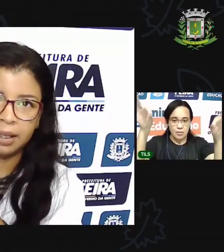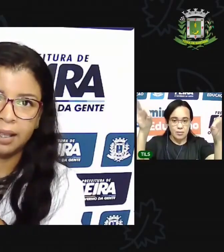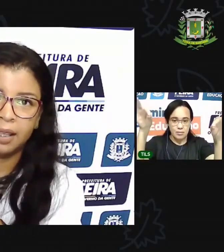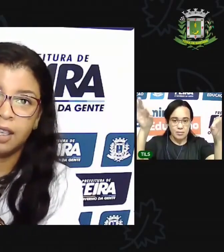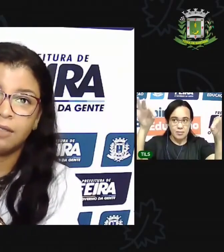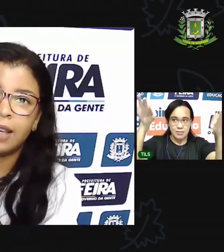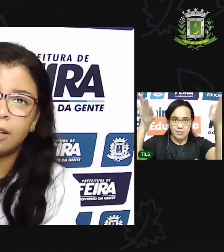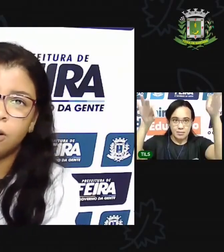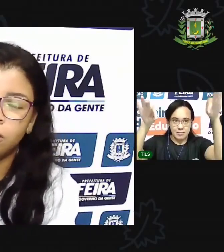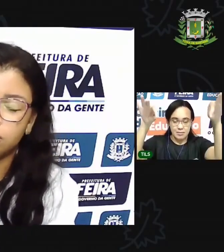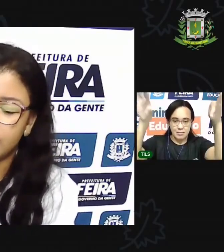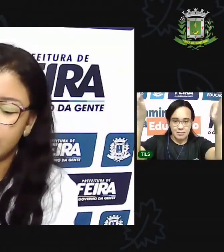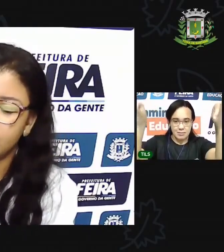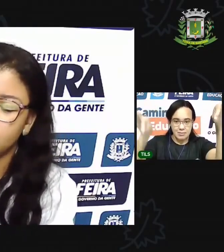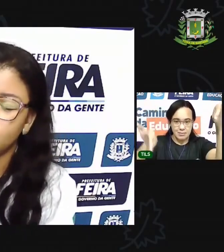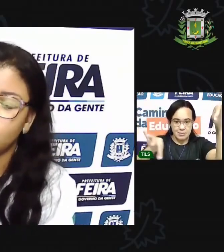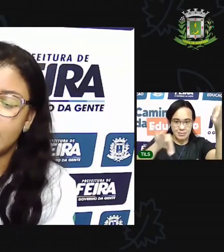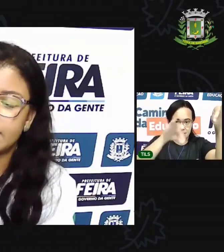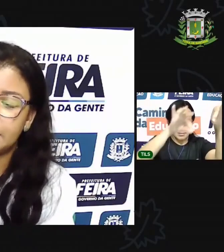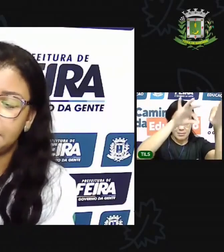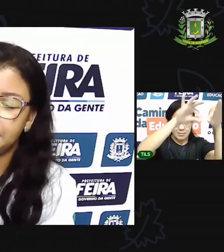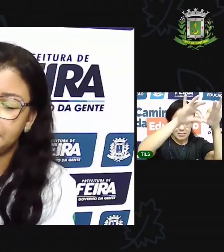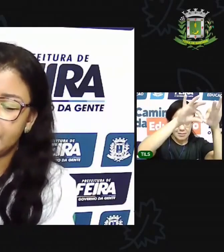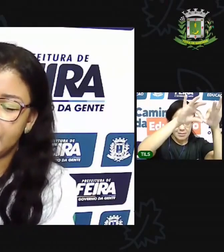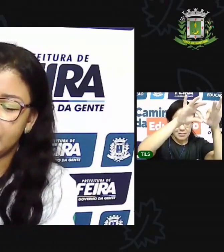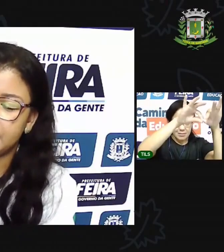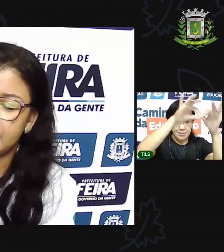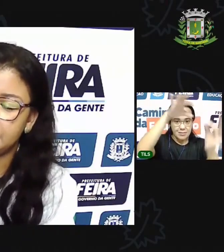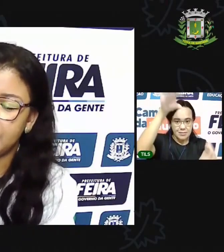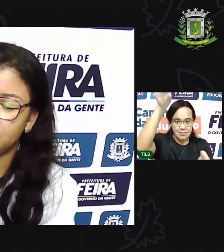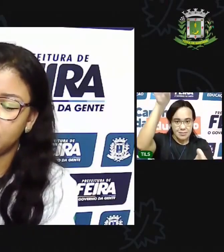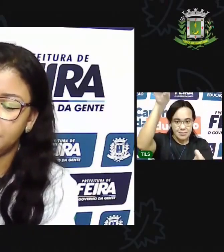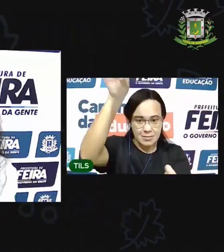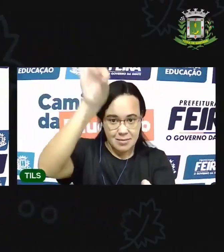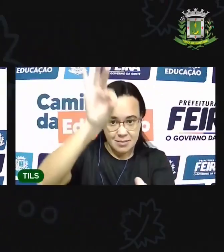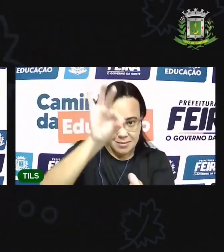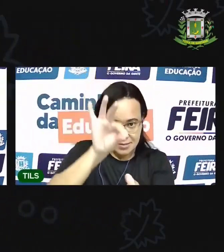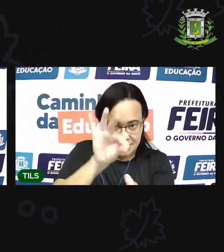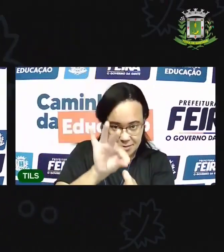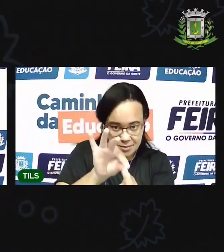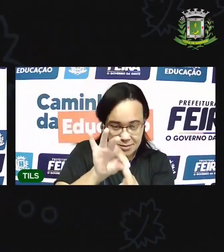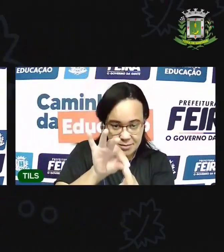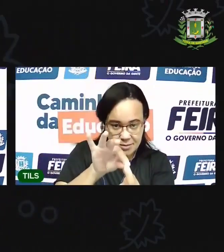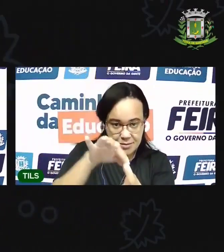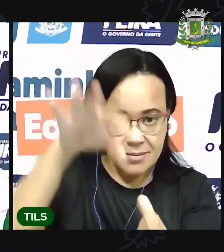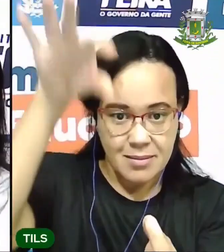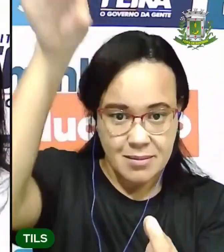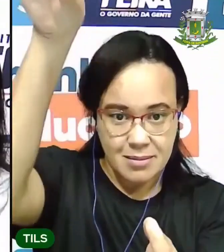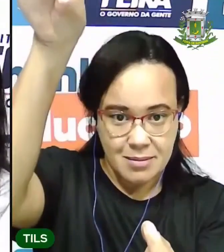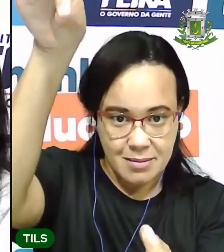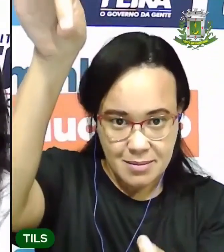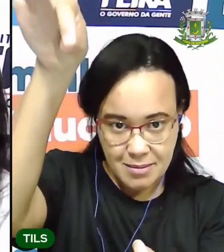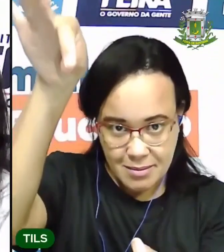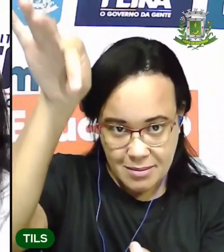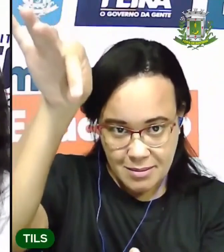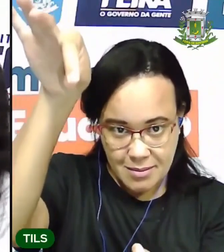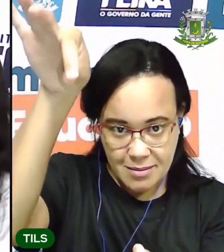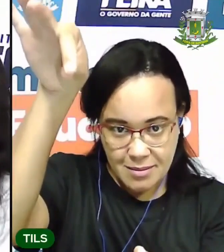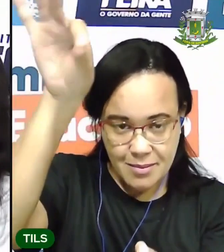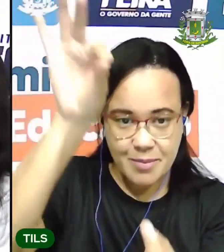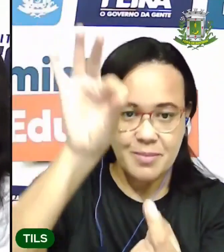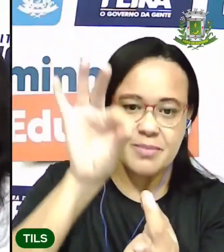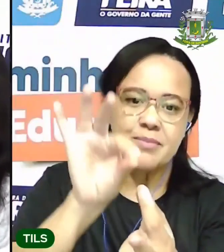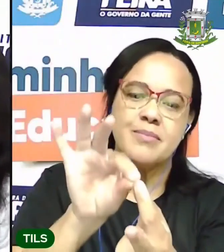de cima e vai encontrar com essa aba da parte de baixo Ó, dessa forma